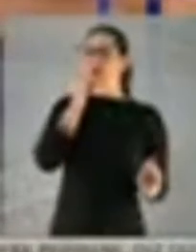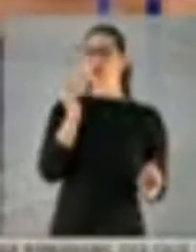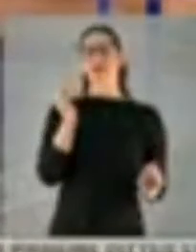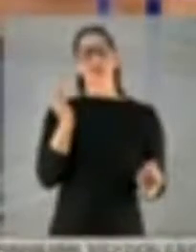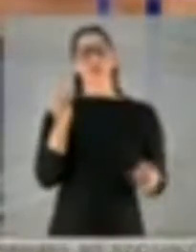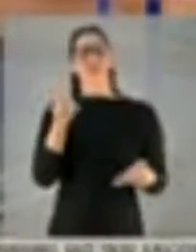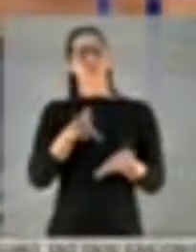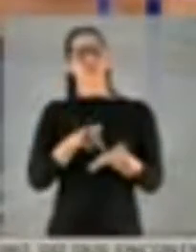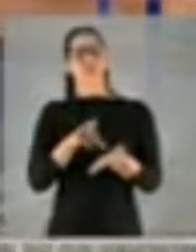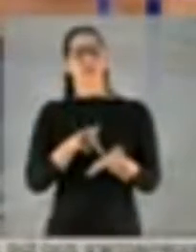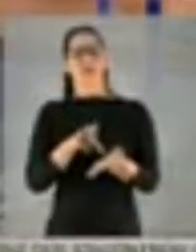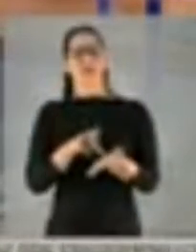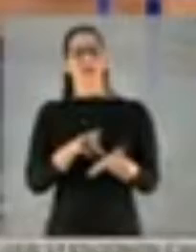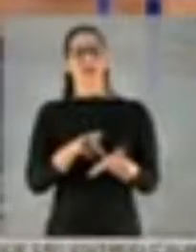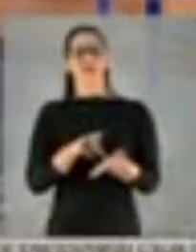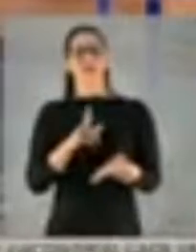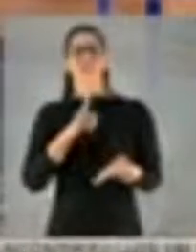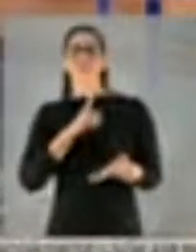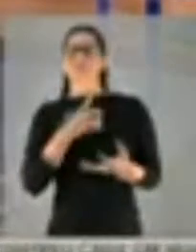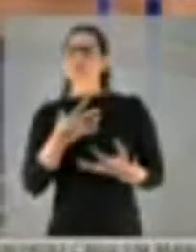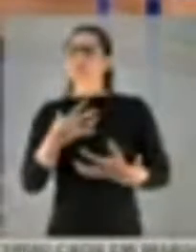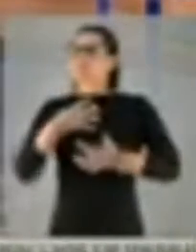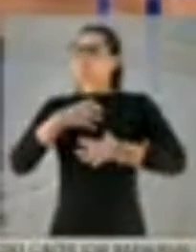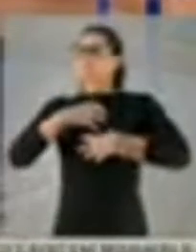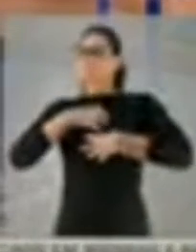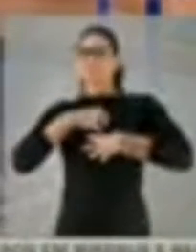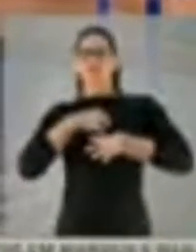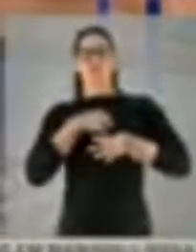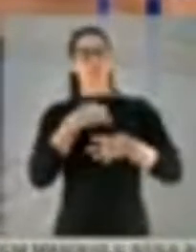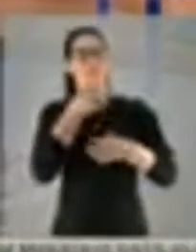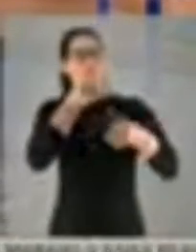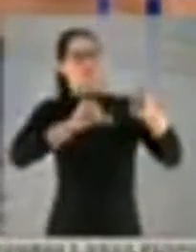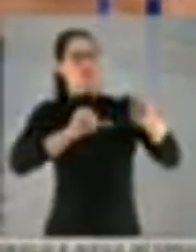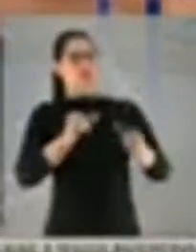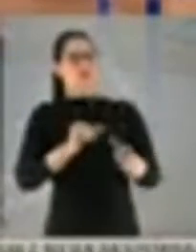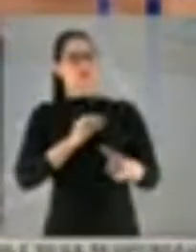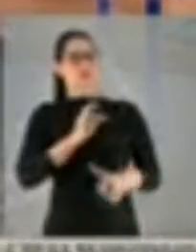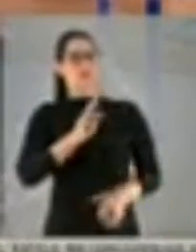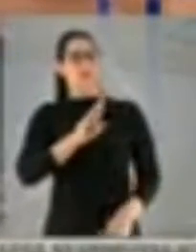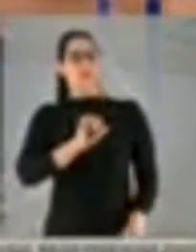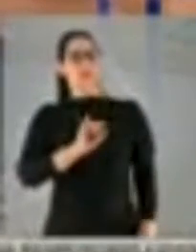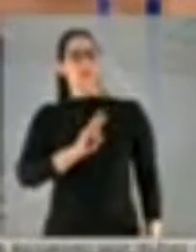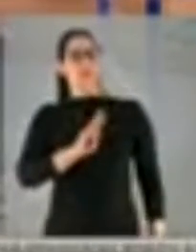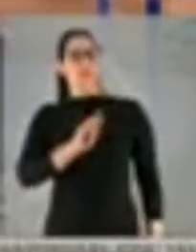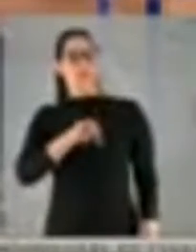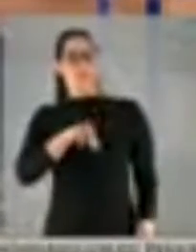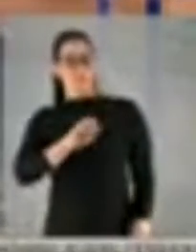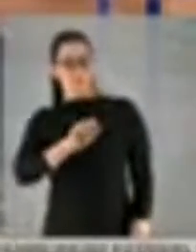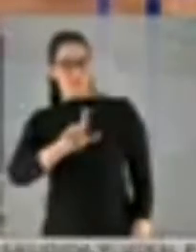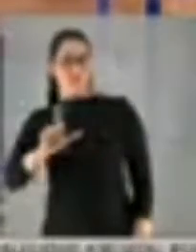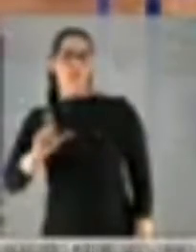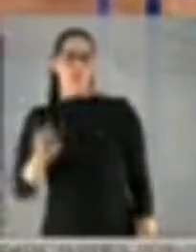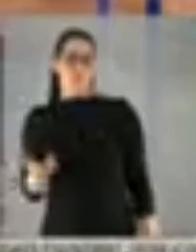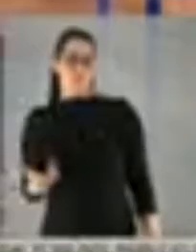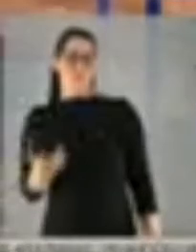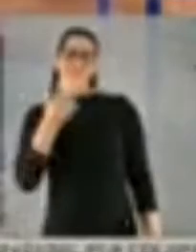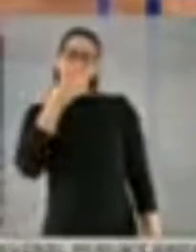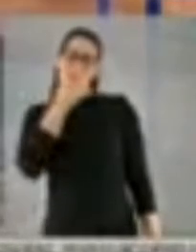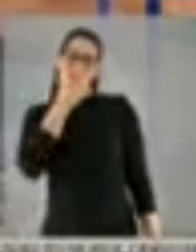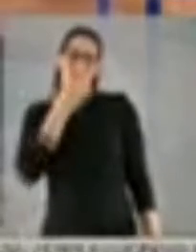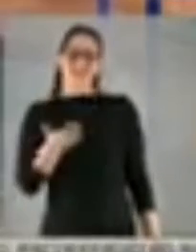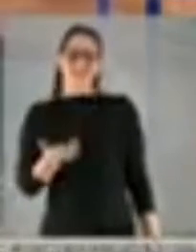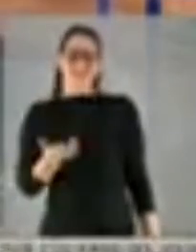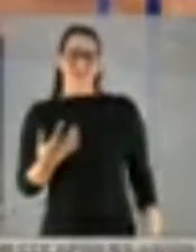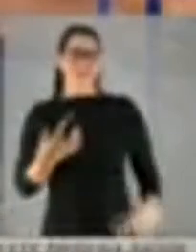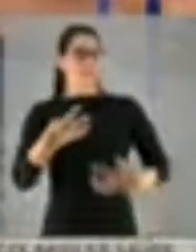realmente estão se sentindo no tribunal de Nuremberg. Parece que esse sentimento